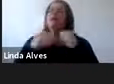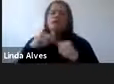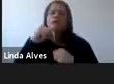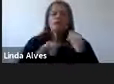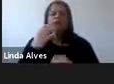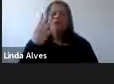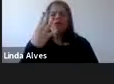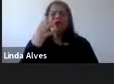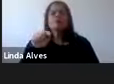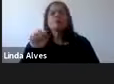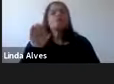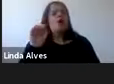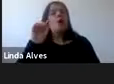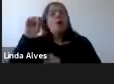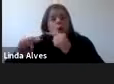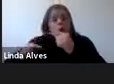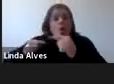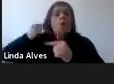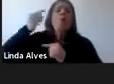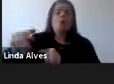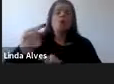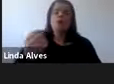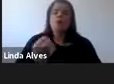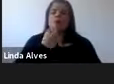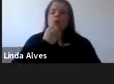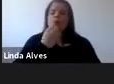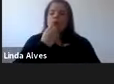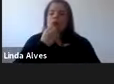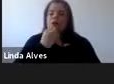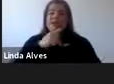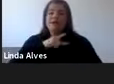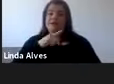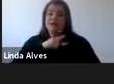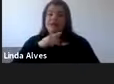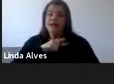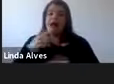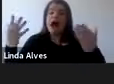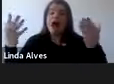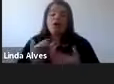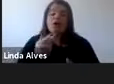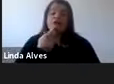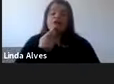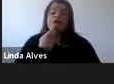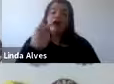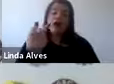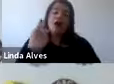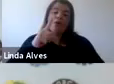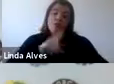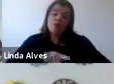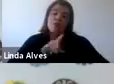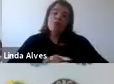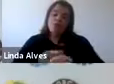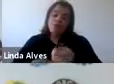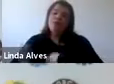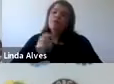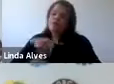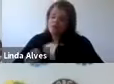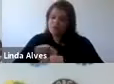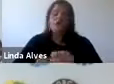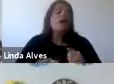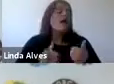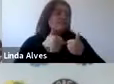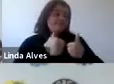falar esse assunto numa outra oportunidade, Gilson, porque também tem bastante, acho que o importante agora a gente falar o momento que nós estamos vivendo. Mas vamos voltar sim, porque